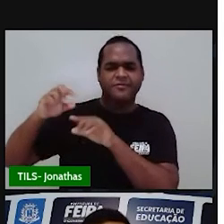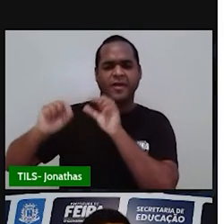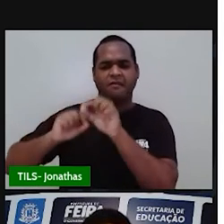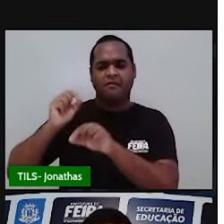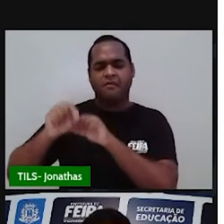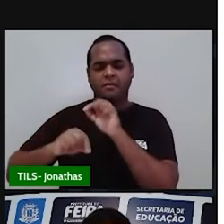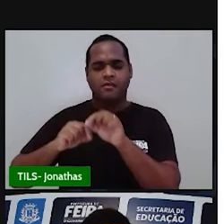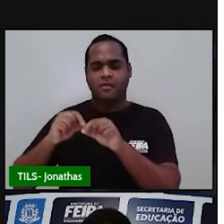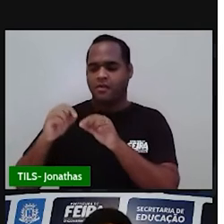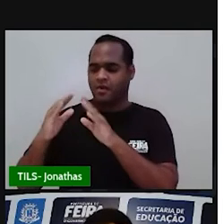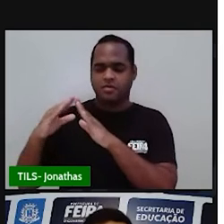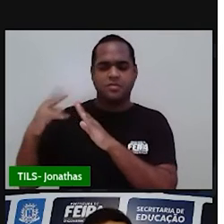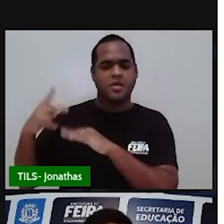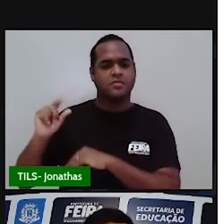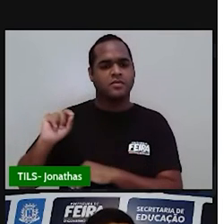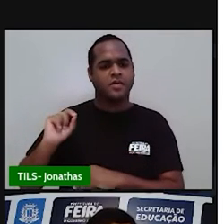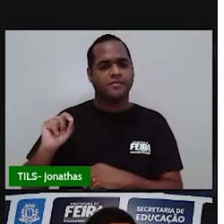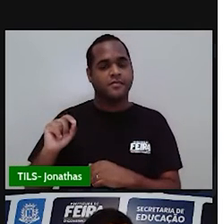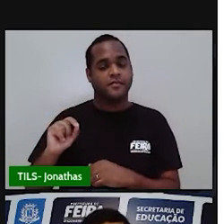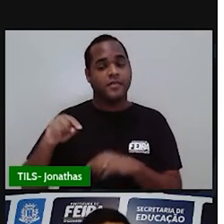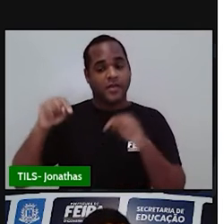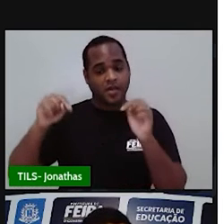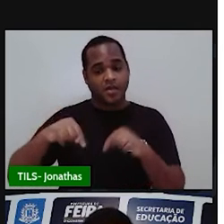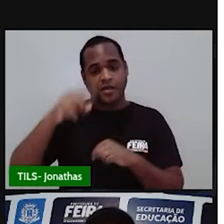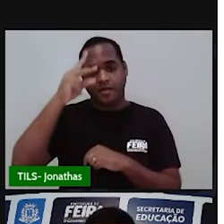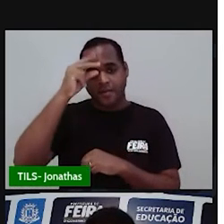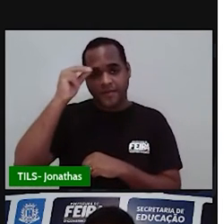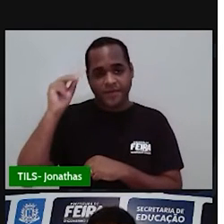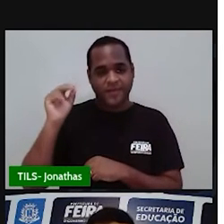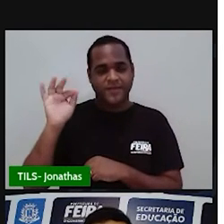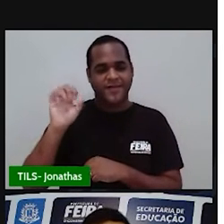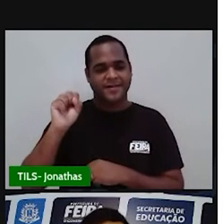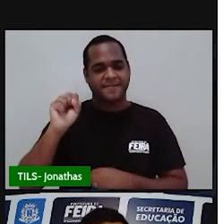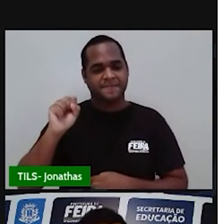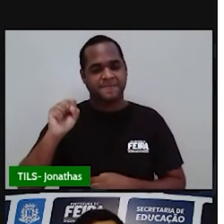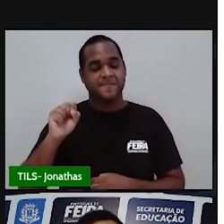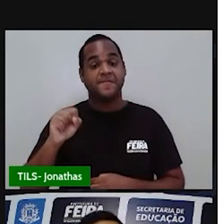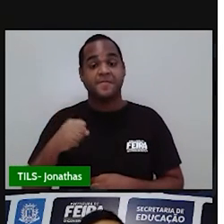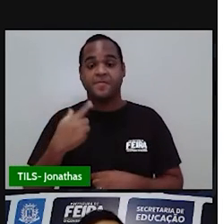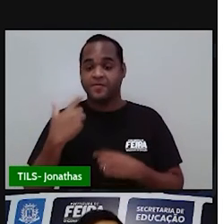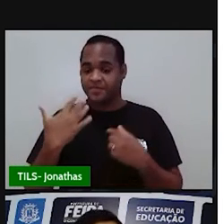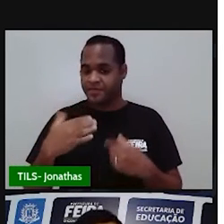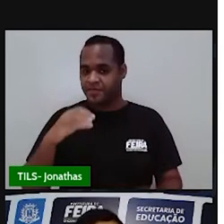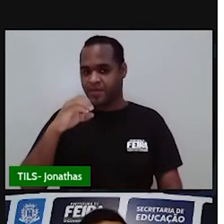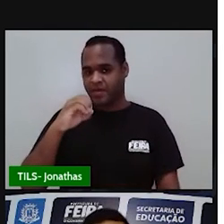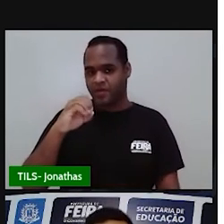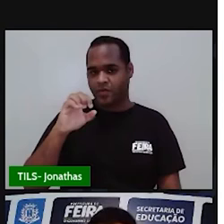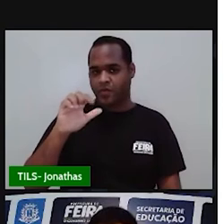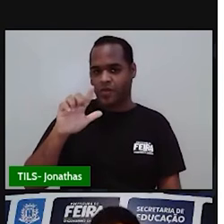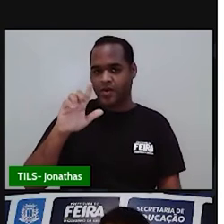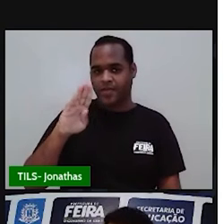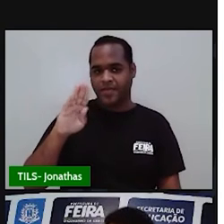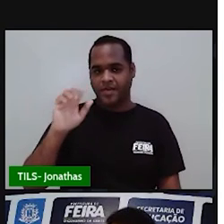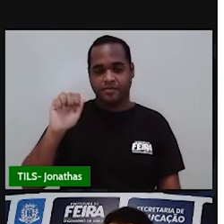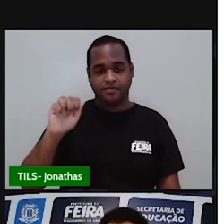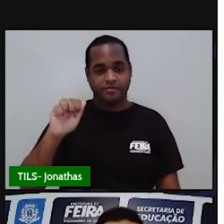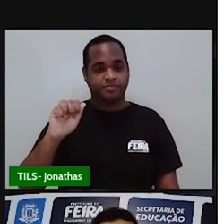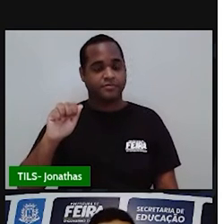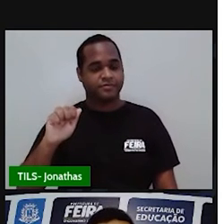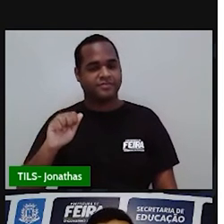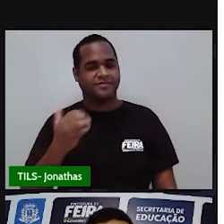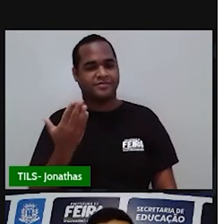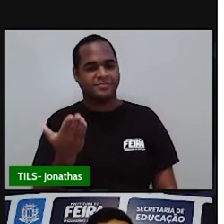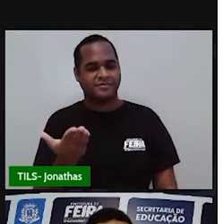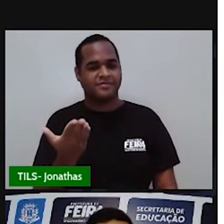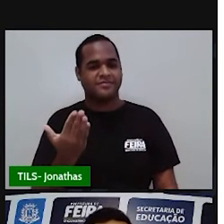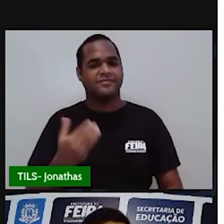elétrica para nossas casas aqui no município de Feira de Santana. É a Companhia de Eletricidade do Estado da Bahia,